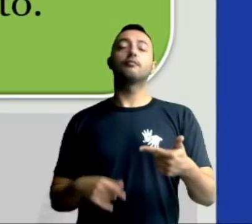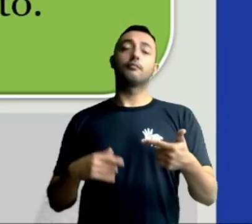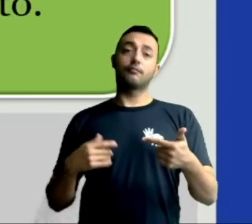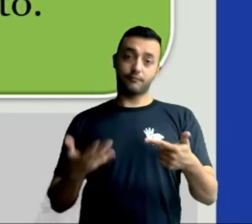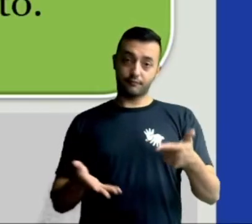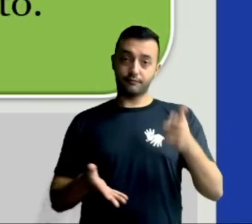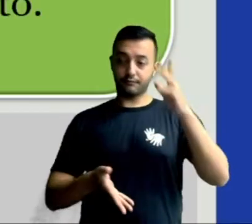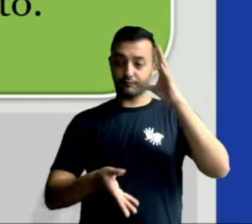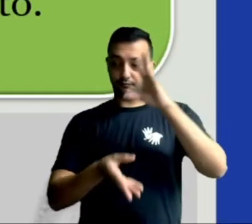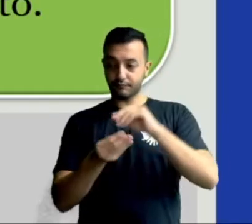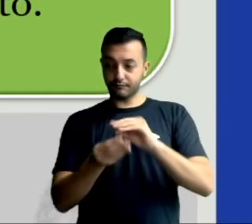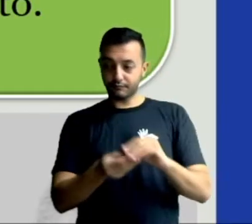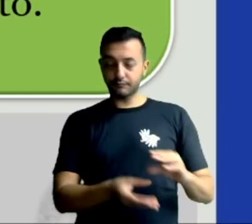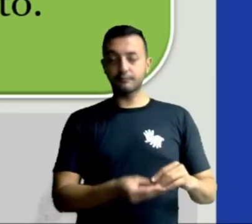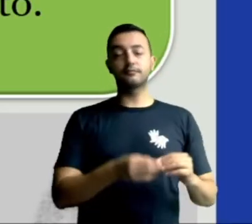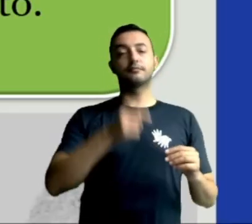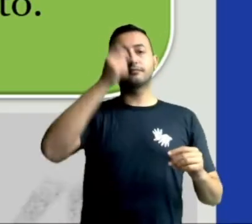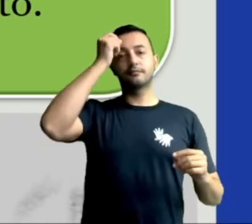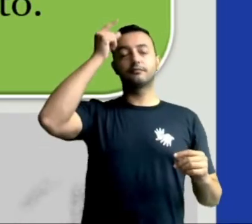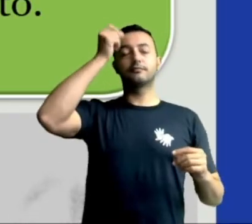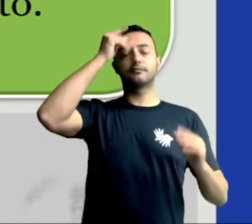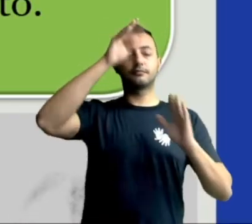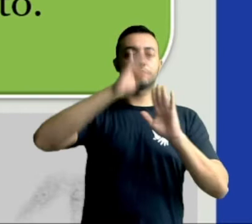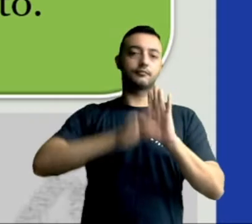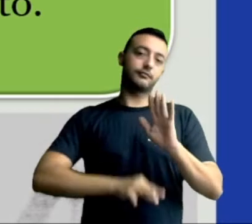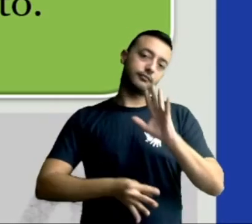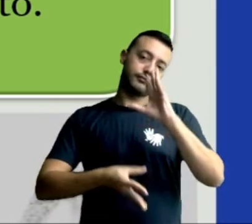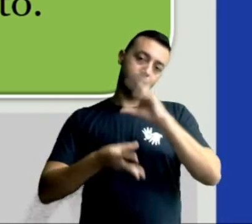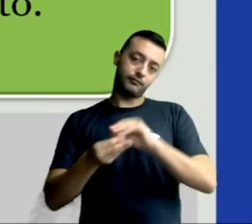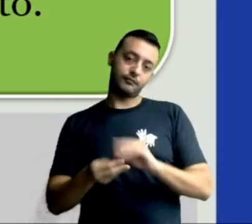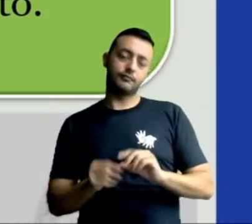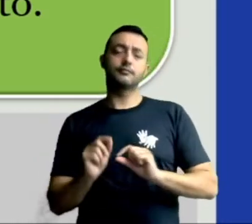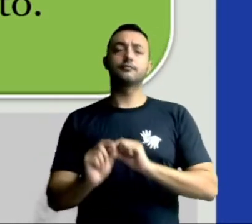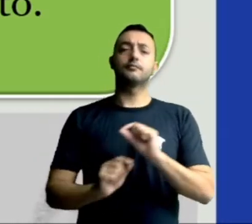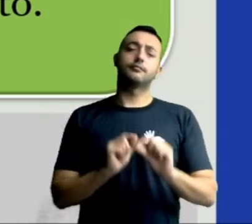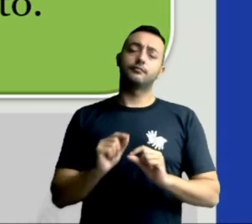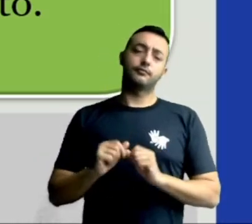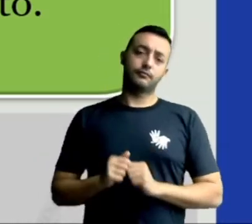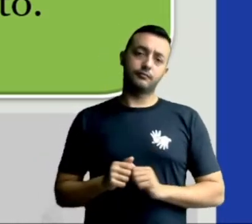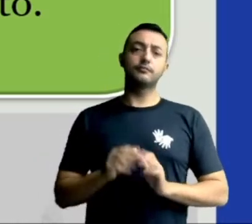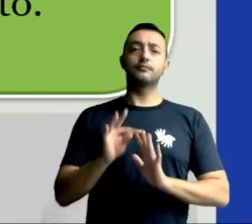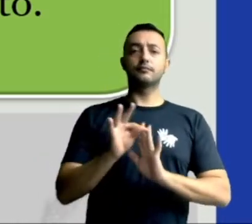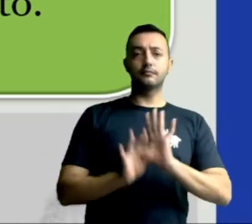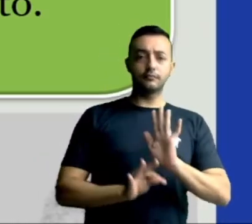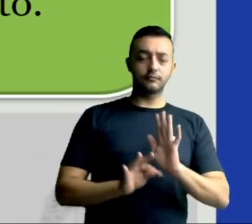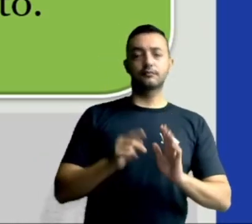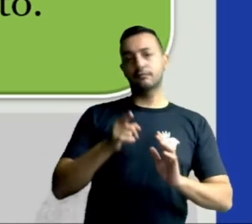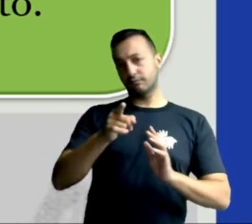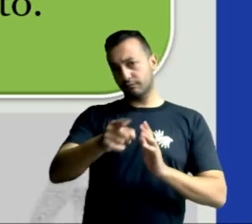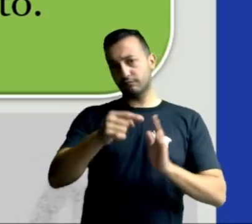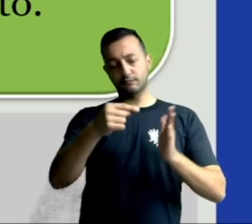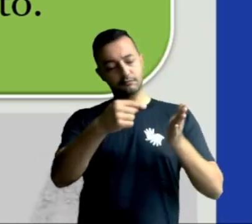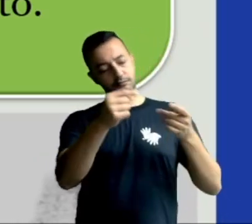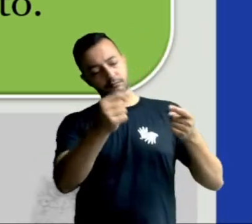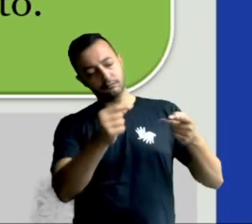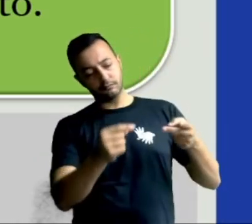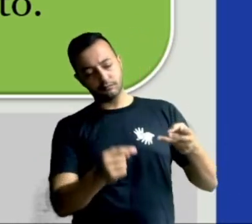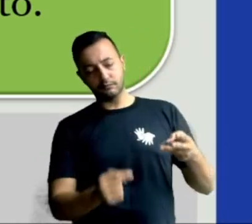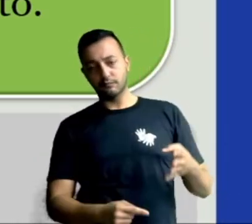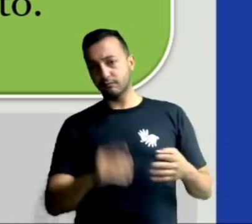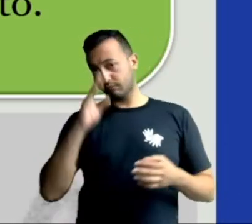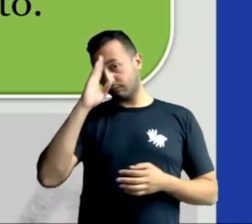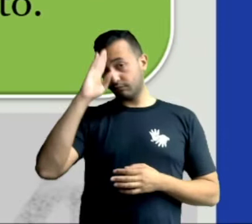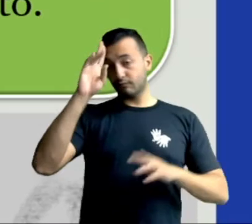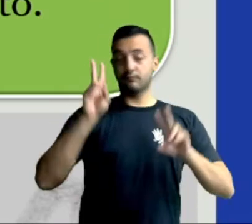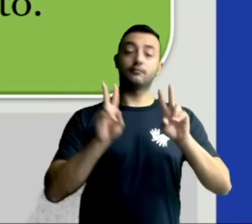é sintetizar as principais ideias do texto. O que seria isso, gente? Dentro do teu texto, você vai apontar os